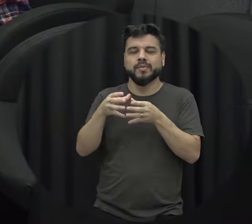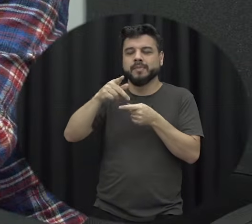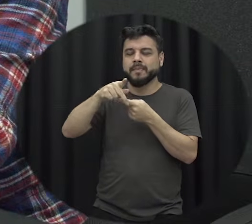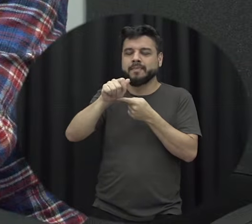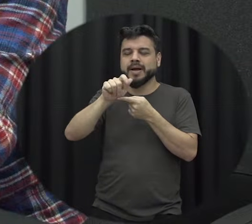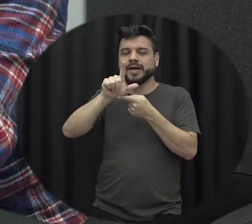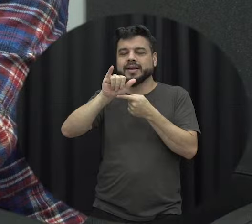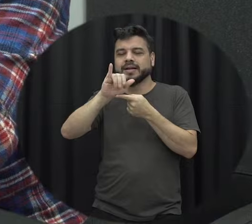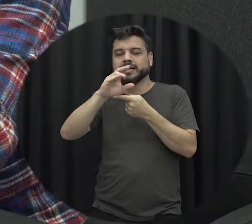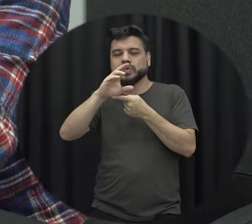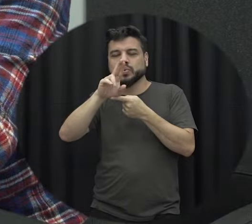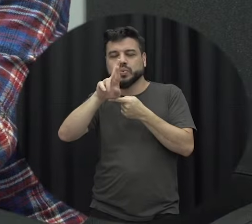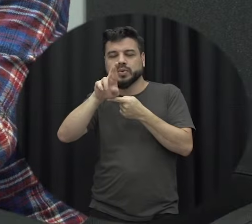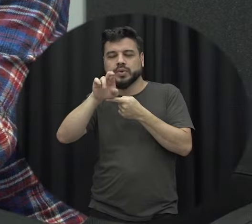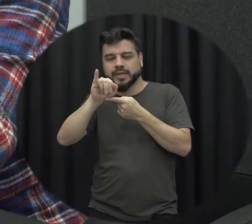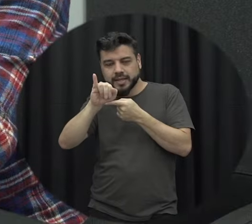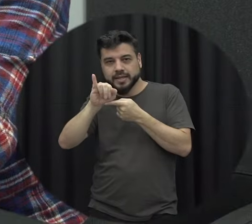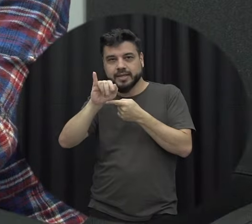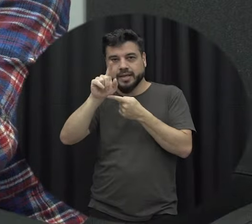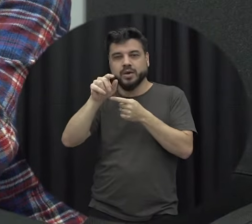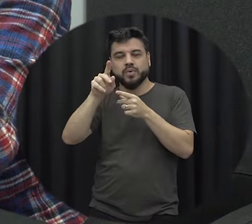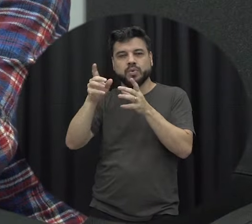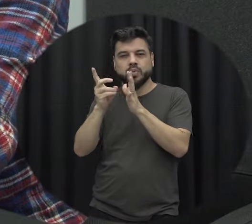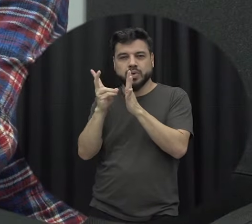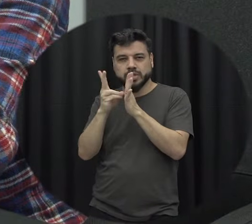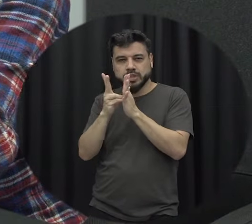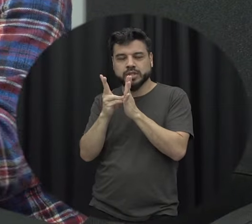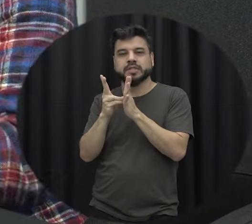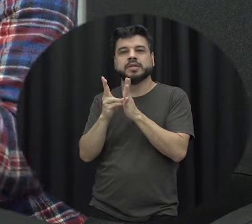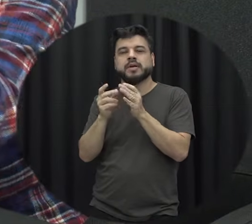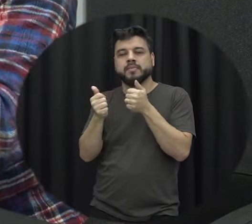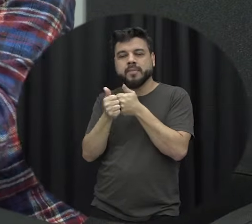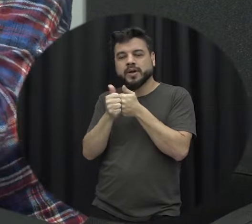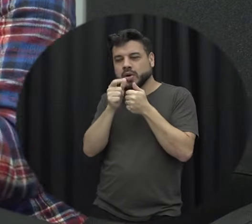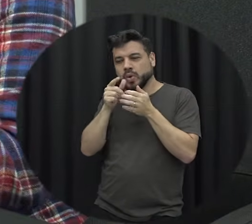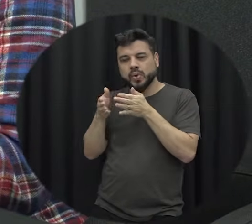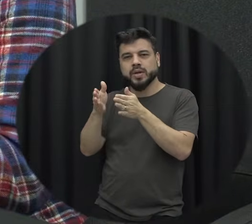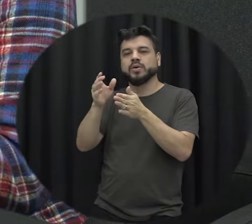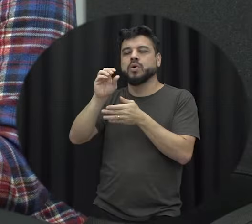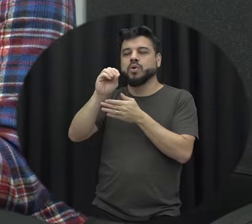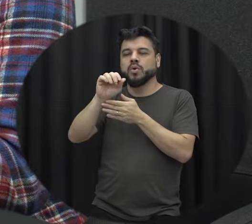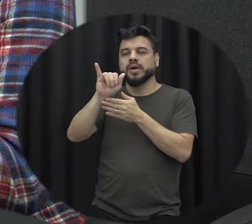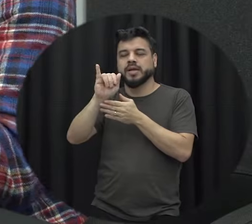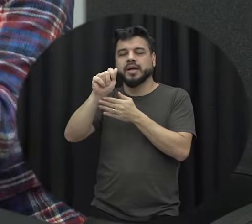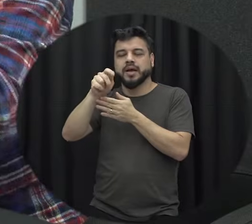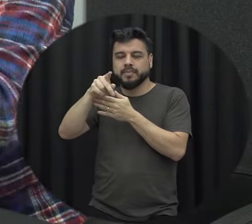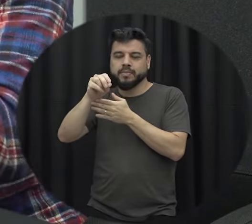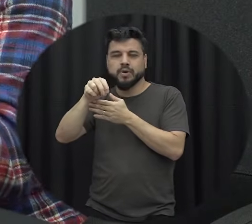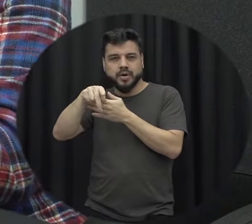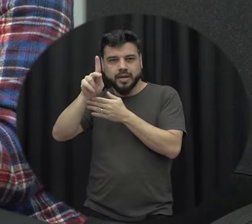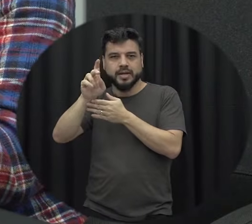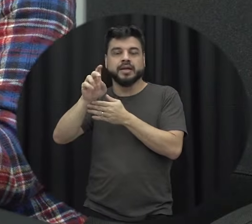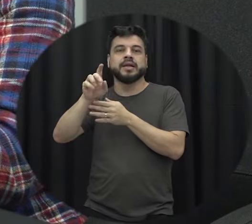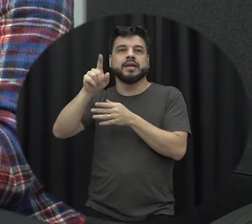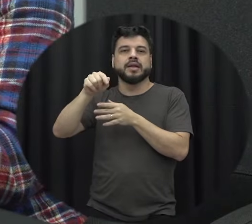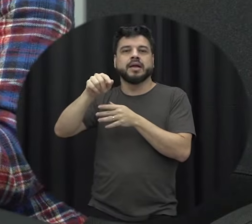povo indígena que vive atualmente na região do rio Oiapoque, né, norte do estado do Amapá e a